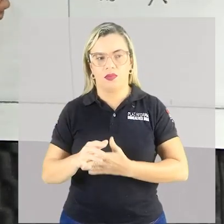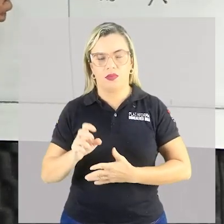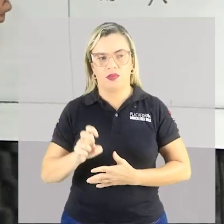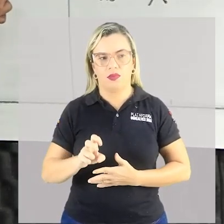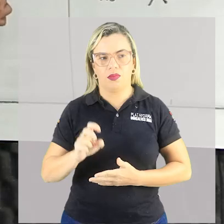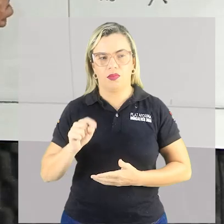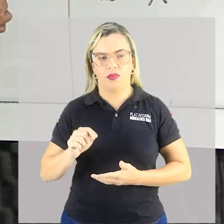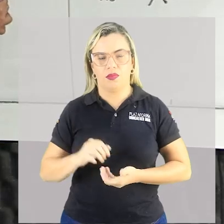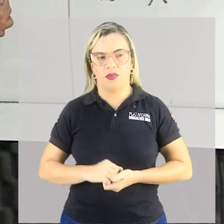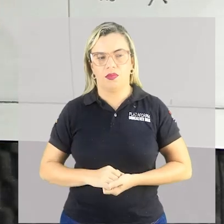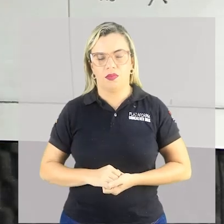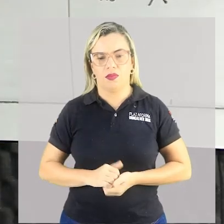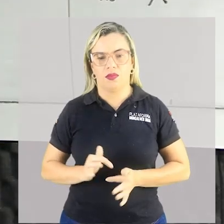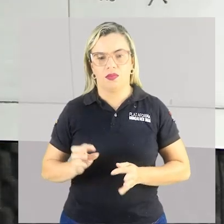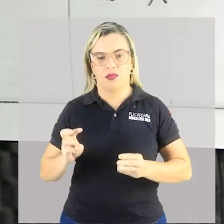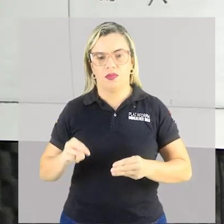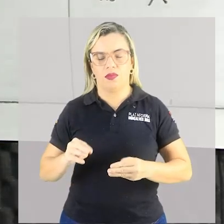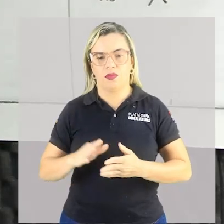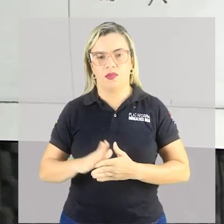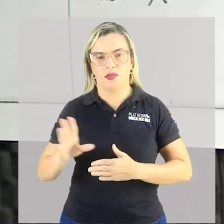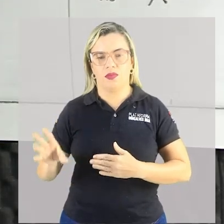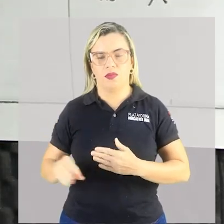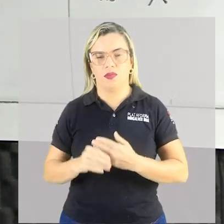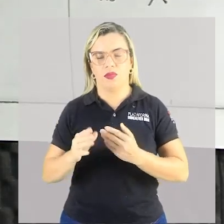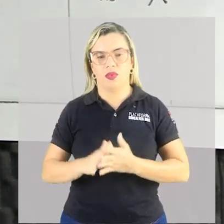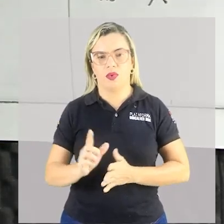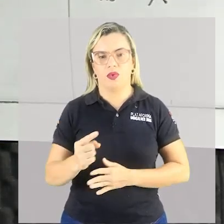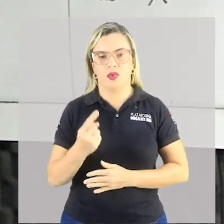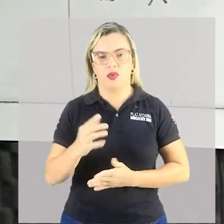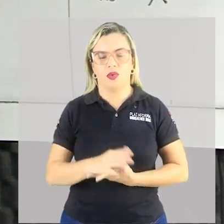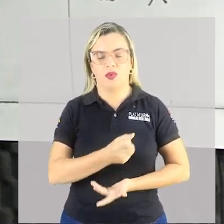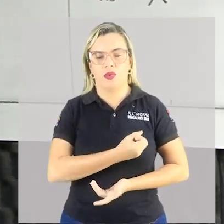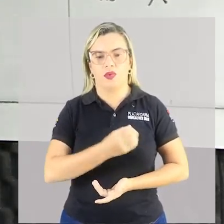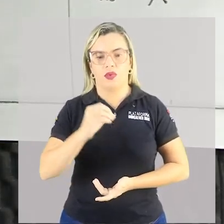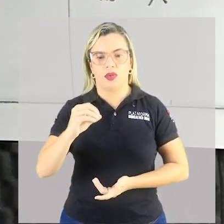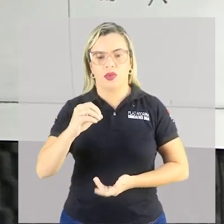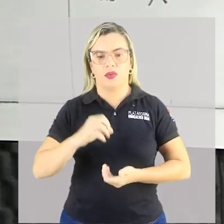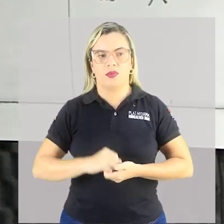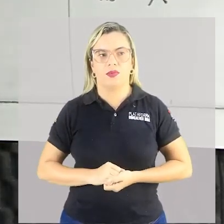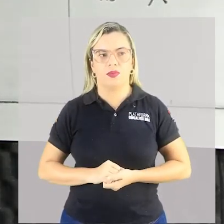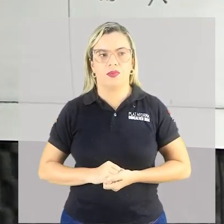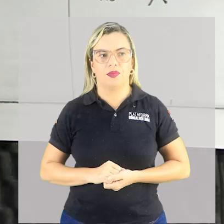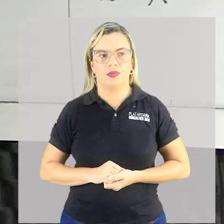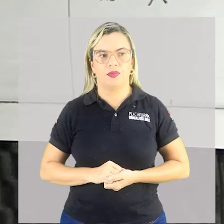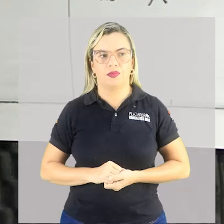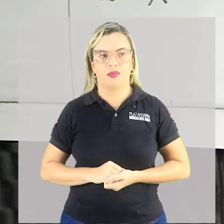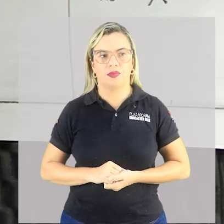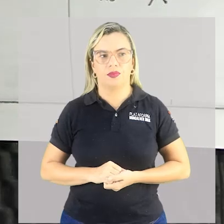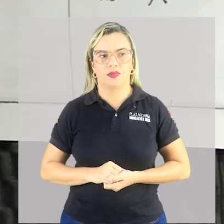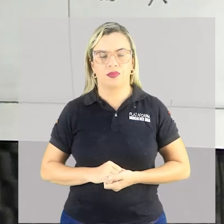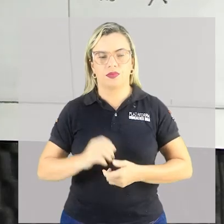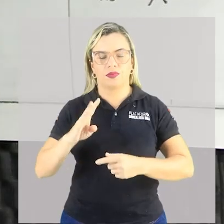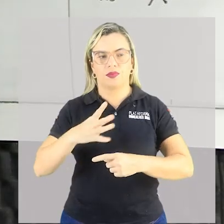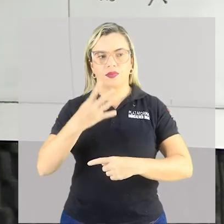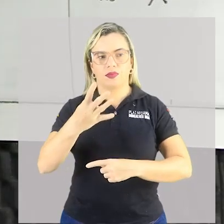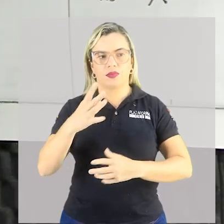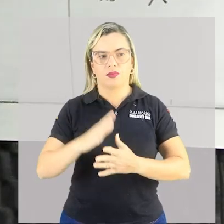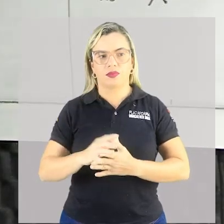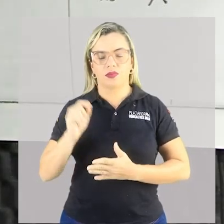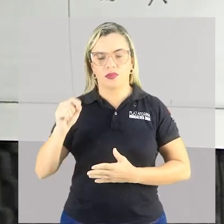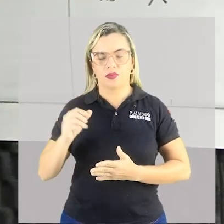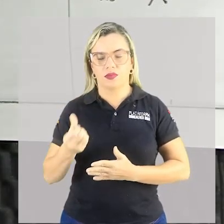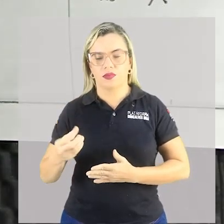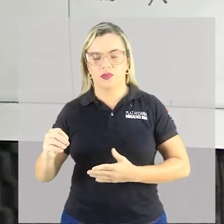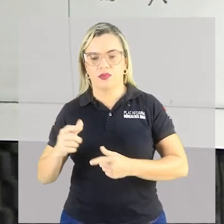5. E ao final eu acrescento um zero, tá ok? Então aqui vai ficar 4, que multiplica.